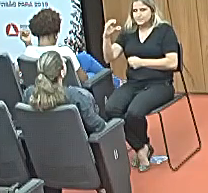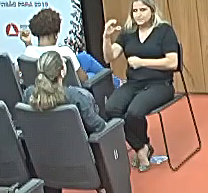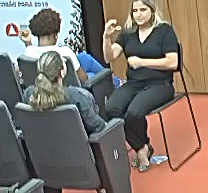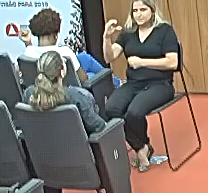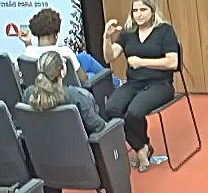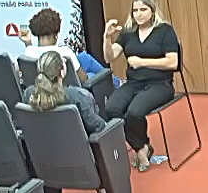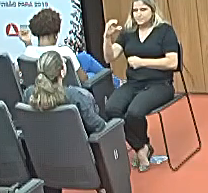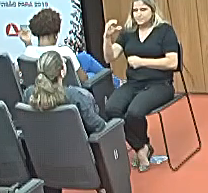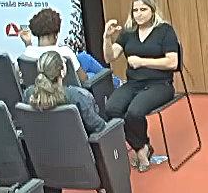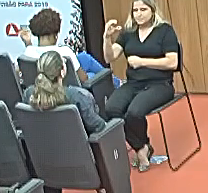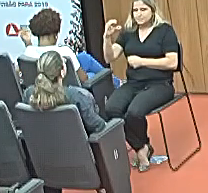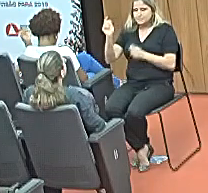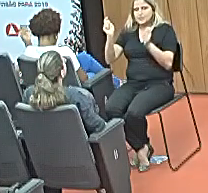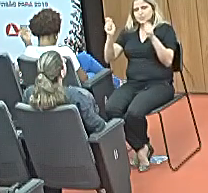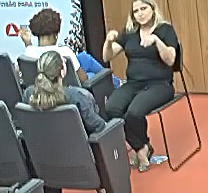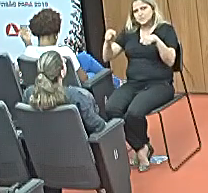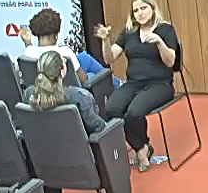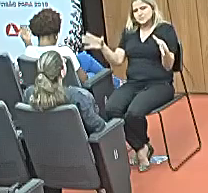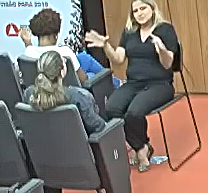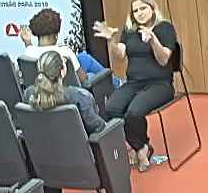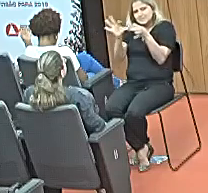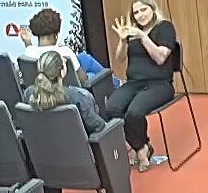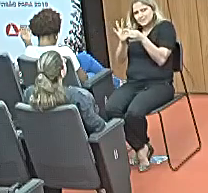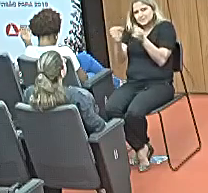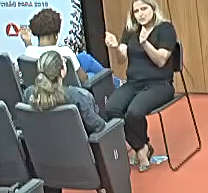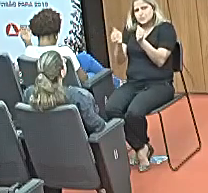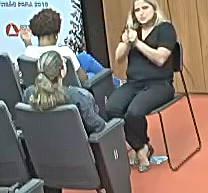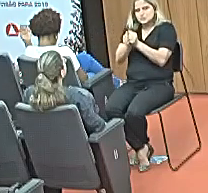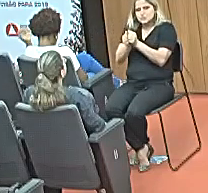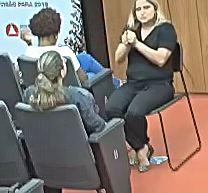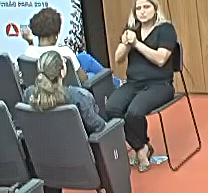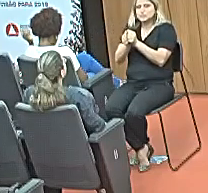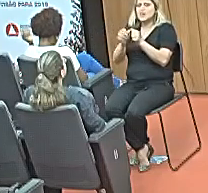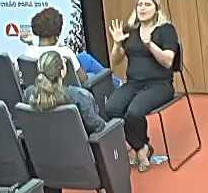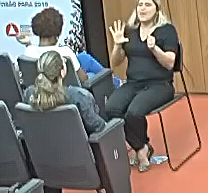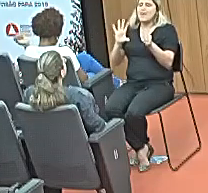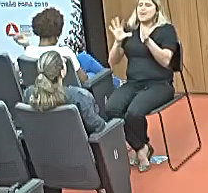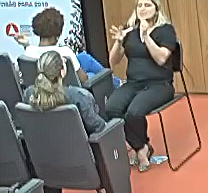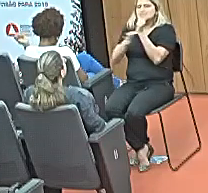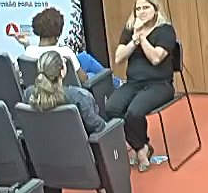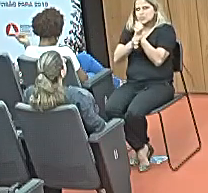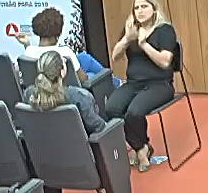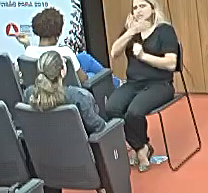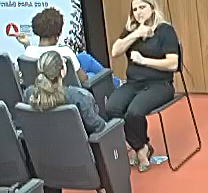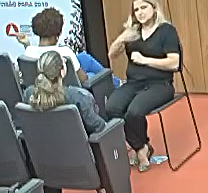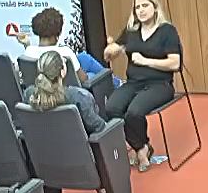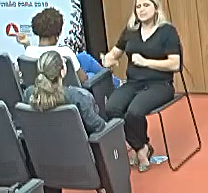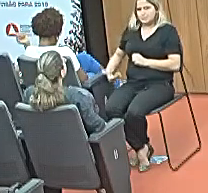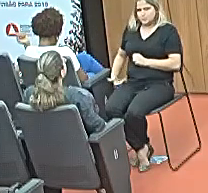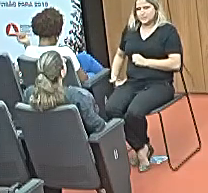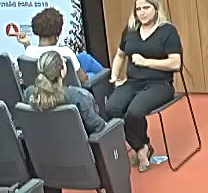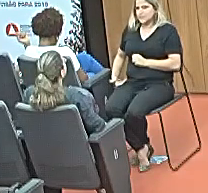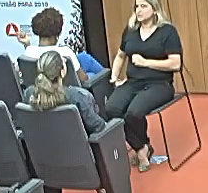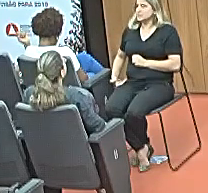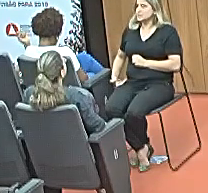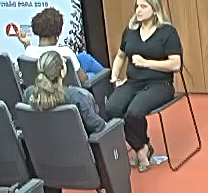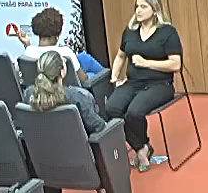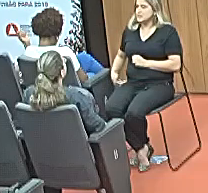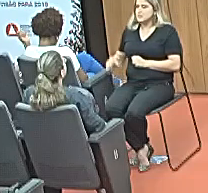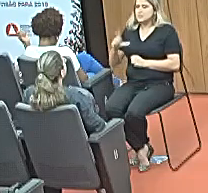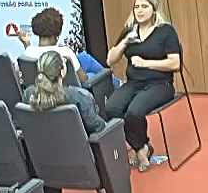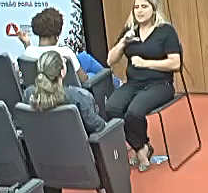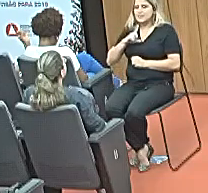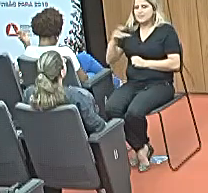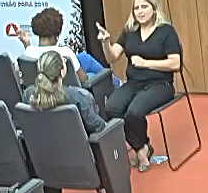integração junto aos órgãos de segurança pública objetivando a diminuição no tempo de resposta para as demandas